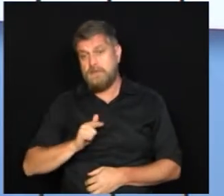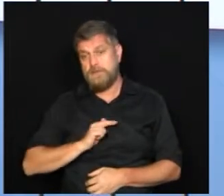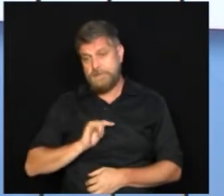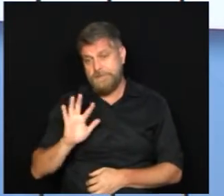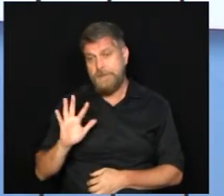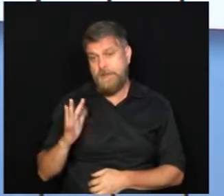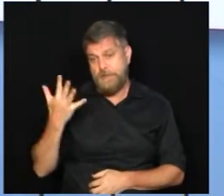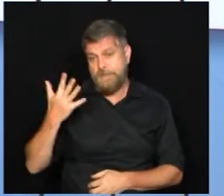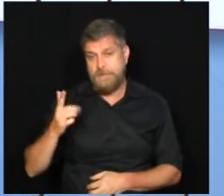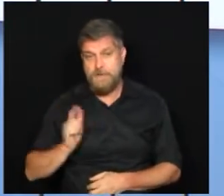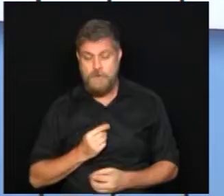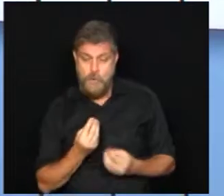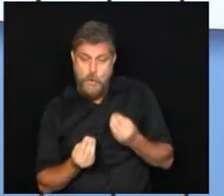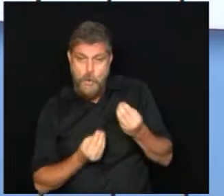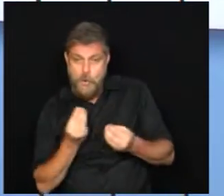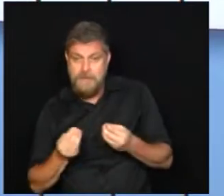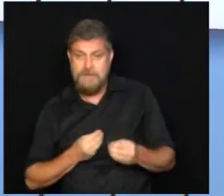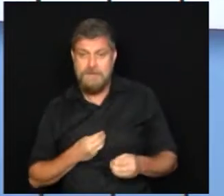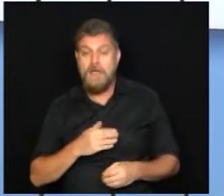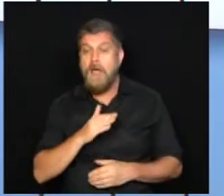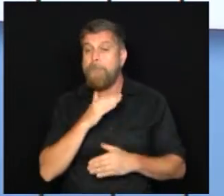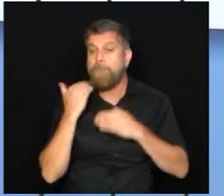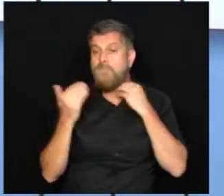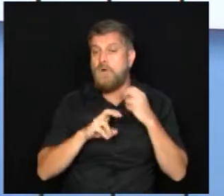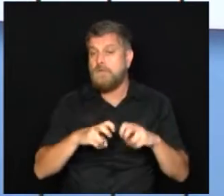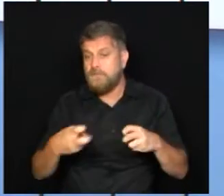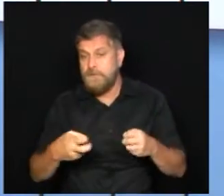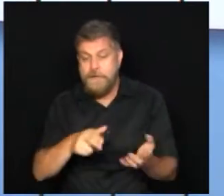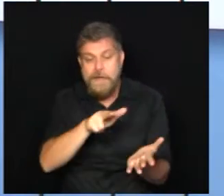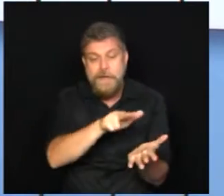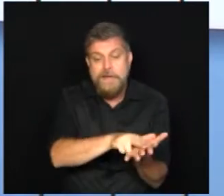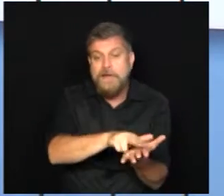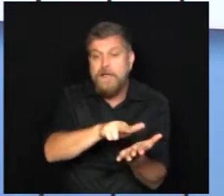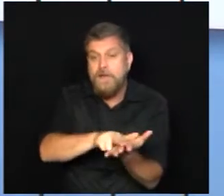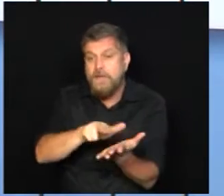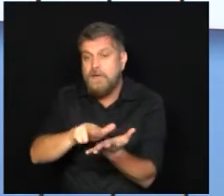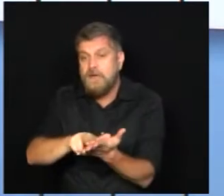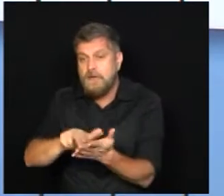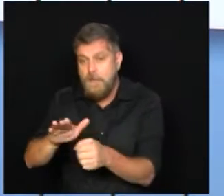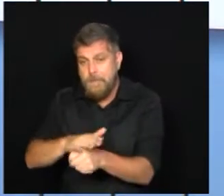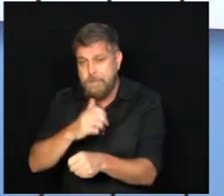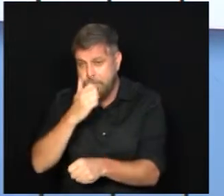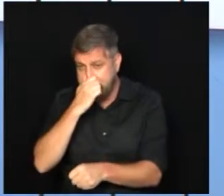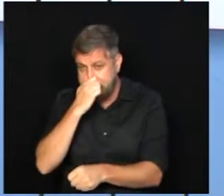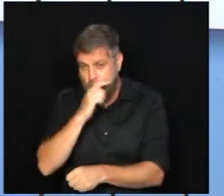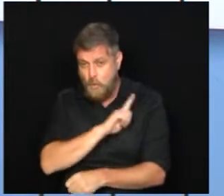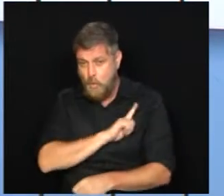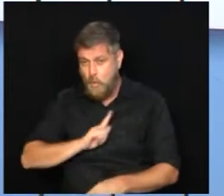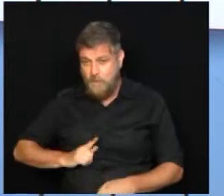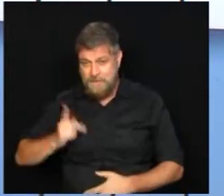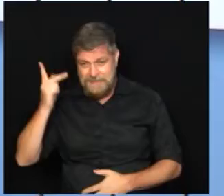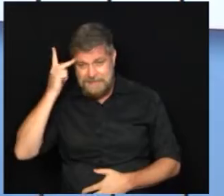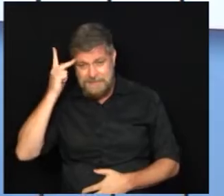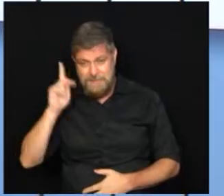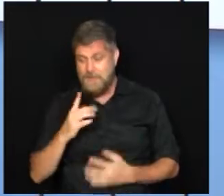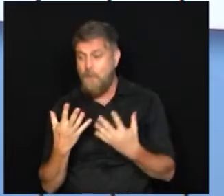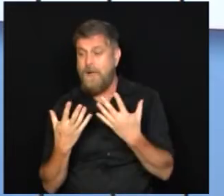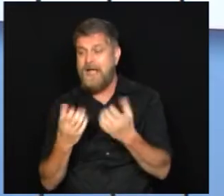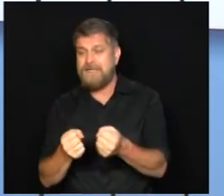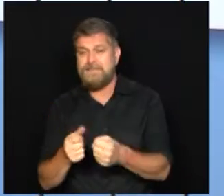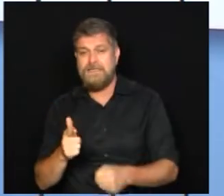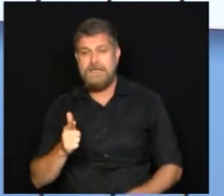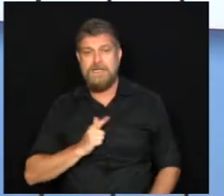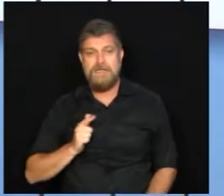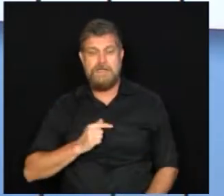realidade no que diz respeito aos óbitos EA ocupação dos leitos o governo só não Vai admitir